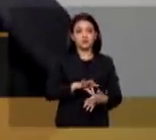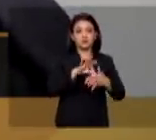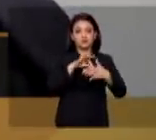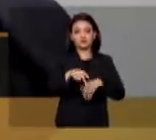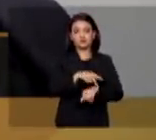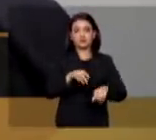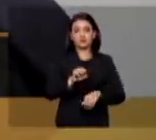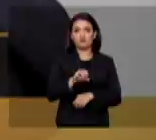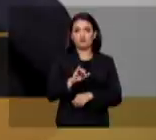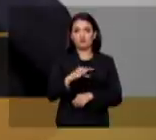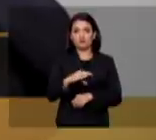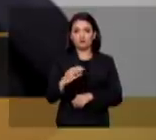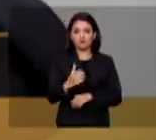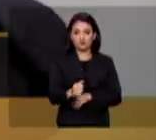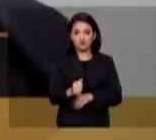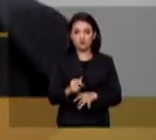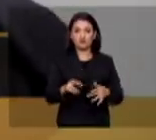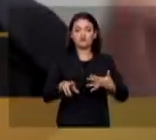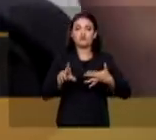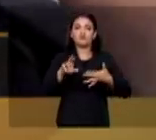reclamação